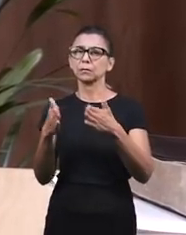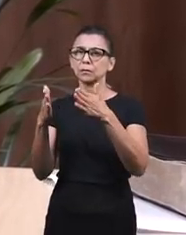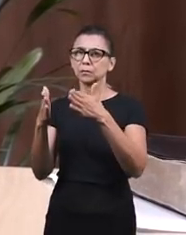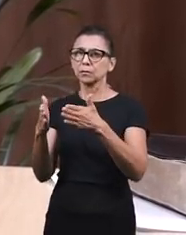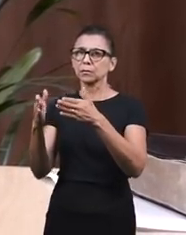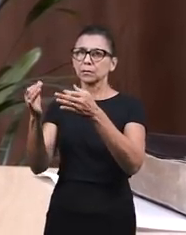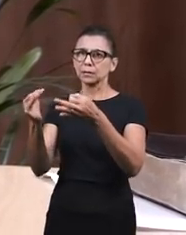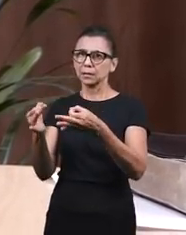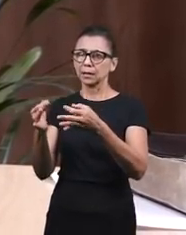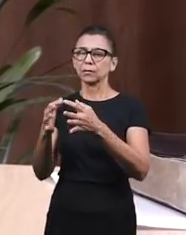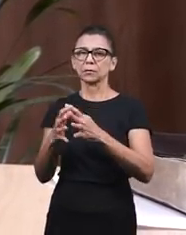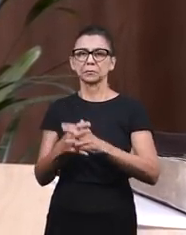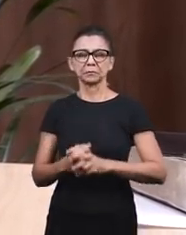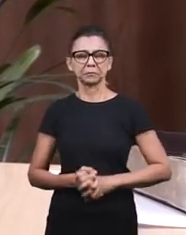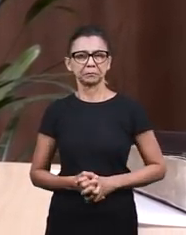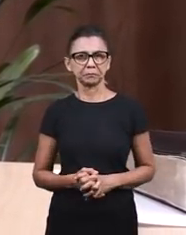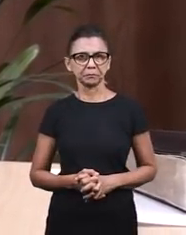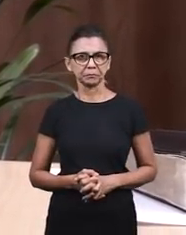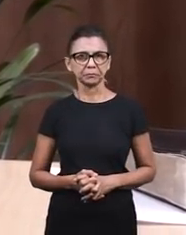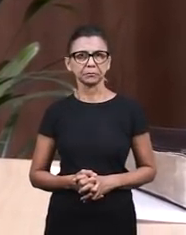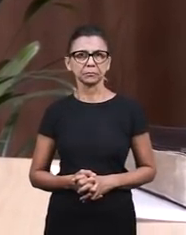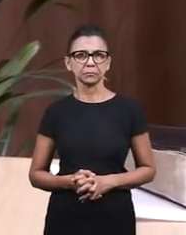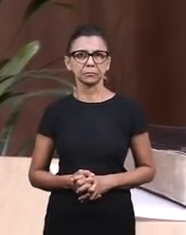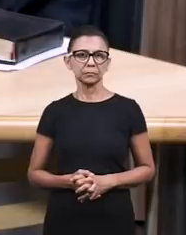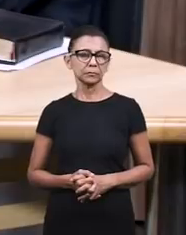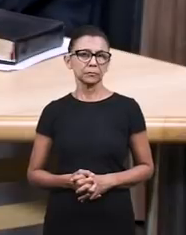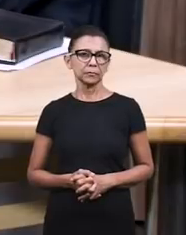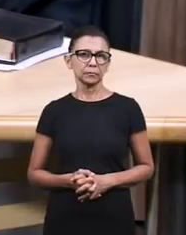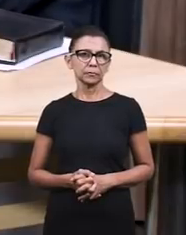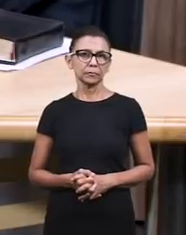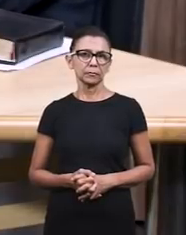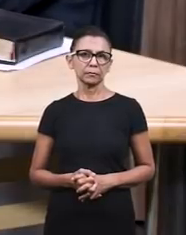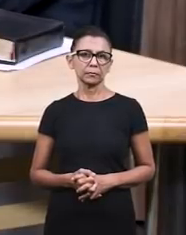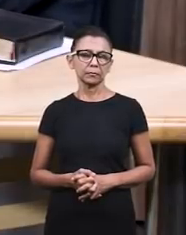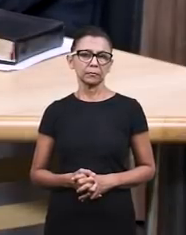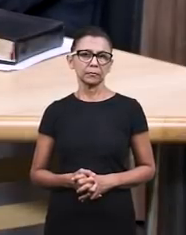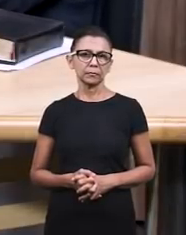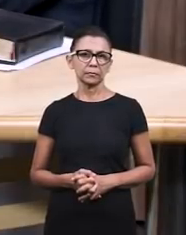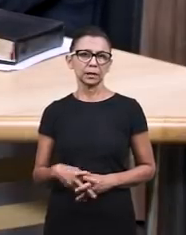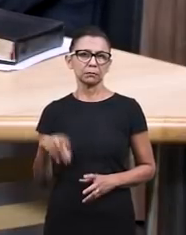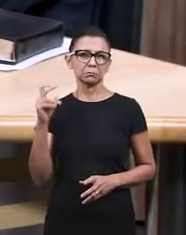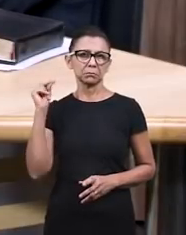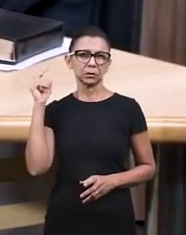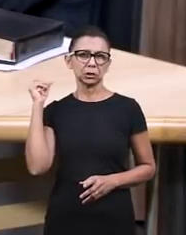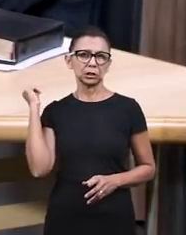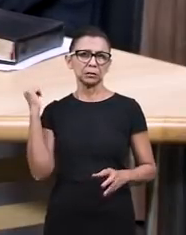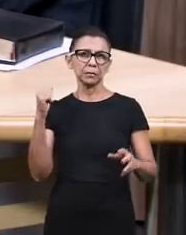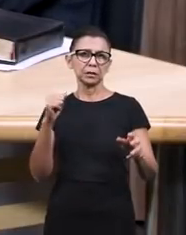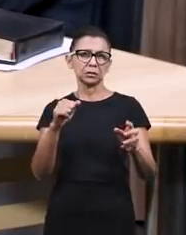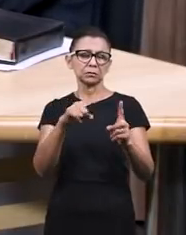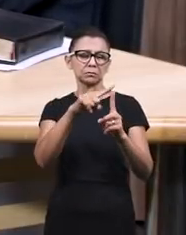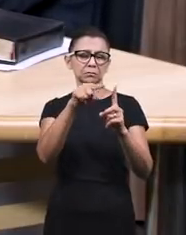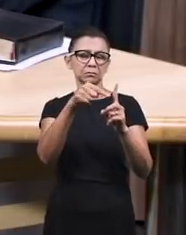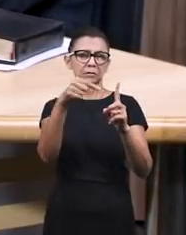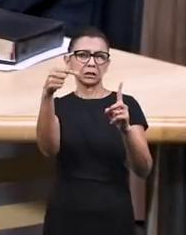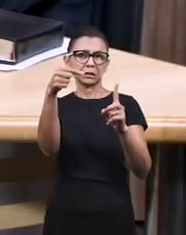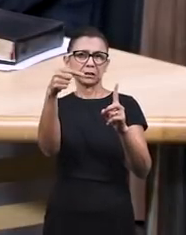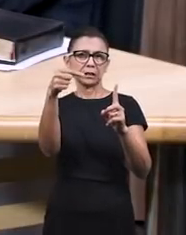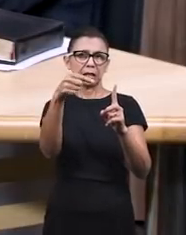Jesus. E o Espírito Santo veio sobre ele, desde o ventre materno. Não tinha sido derramado o Espírito